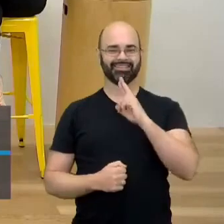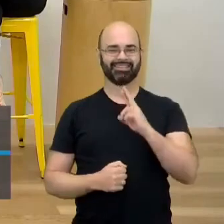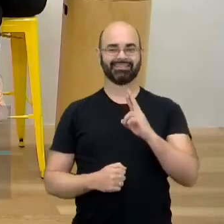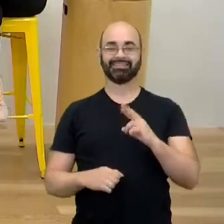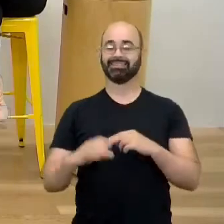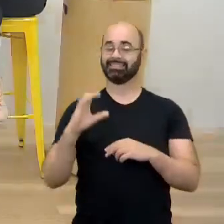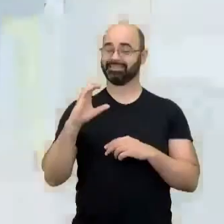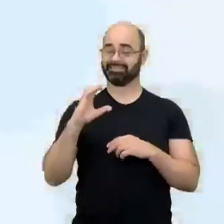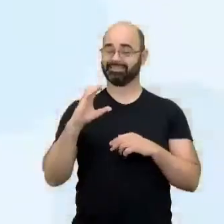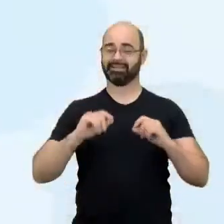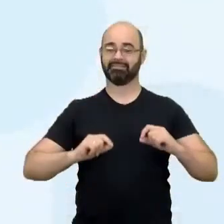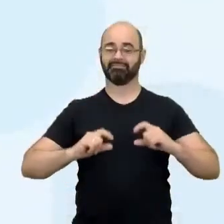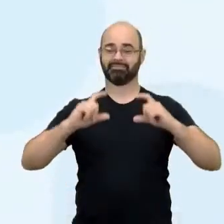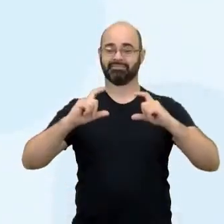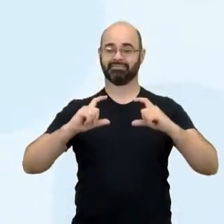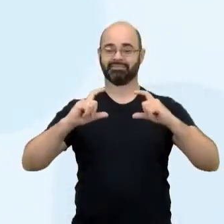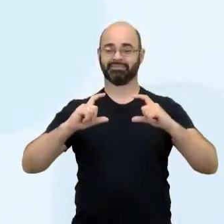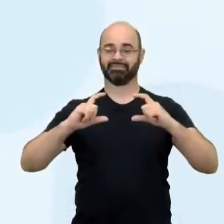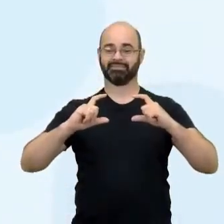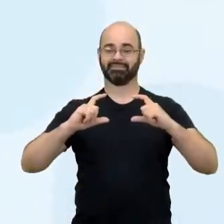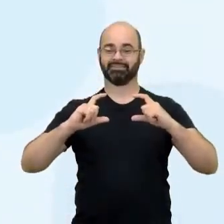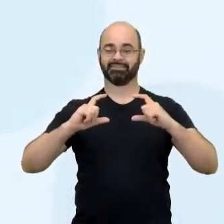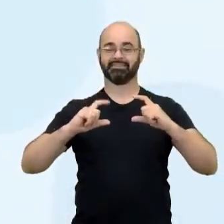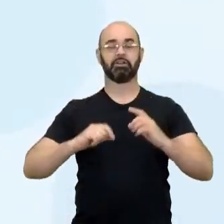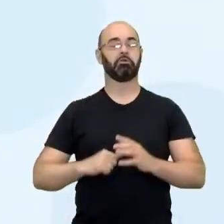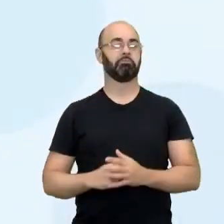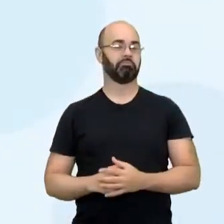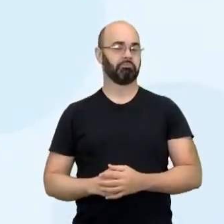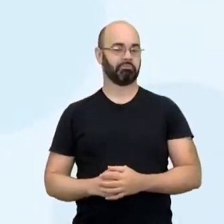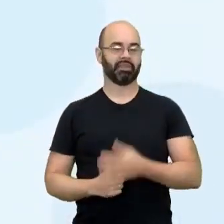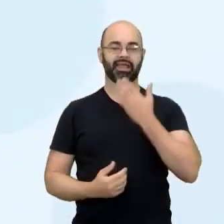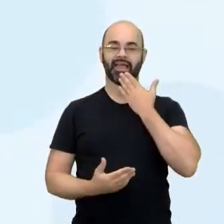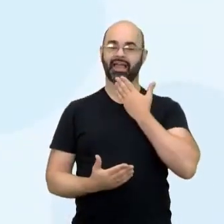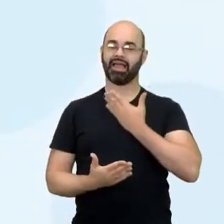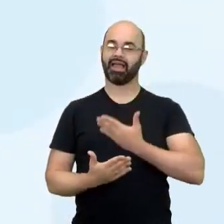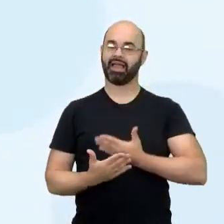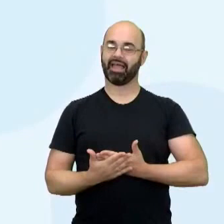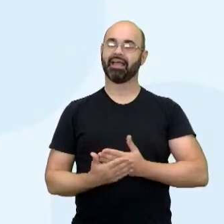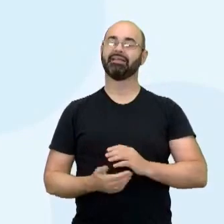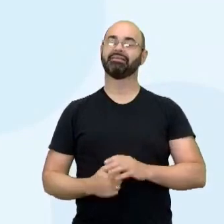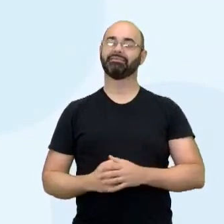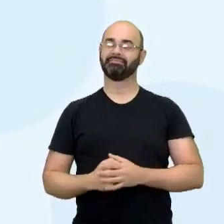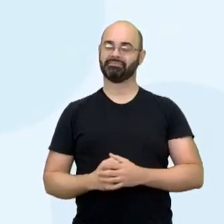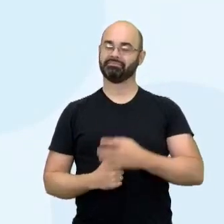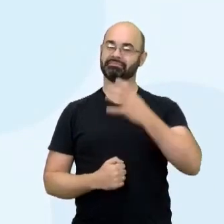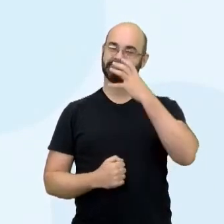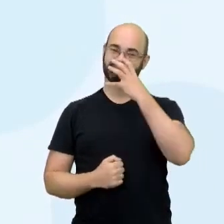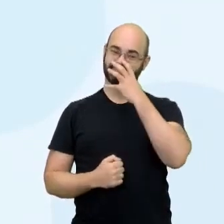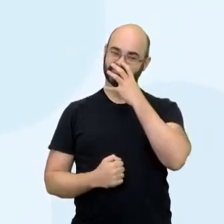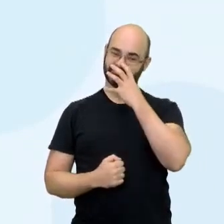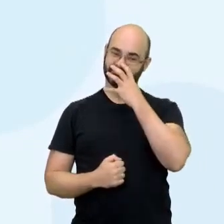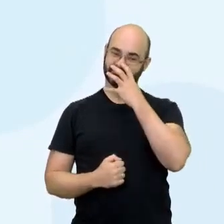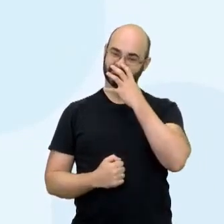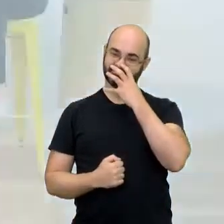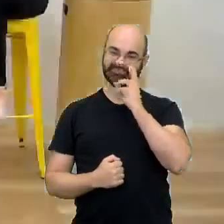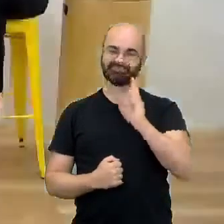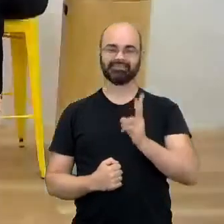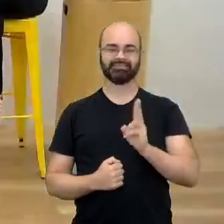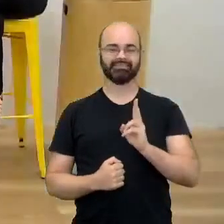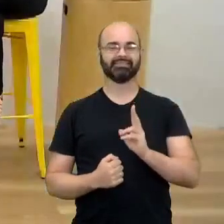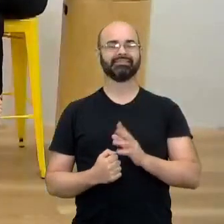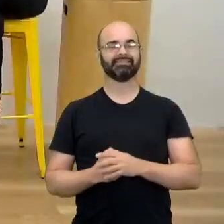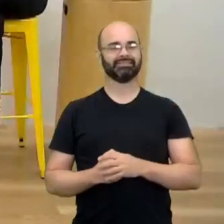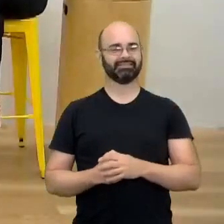geografia? Ele colocou a resposta C. Nossa, É até de que ele é mais ou impressionar menos. esse rapaz. Não, ele me impressiona. Toda vez ele me impressiona. É aula por